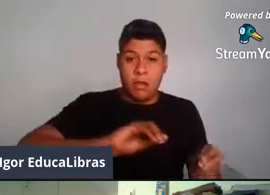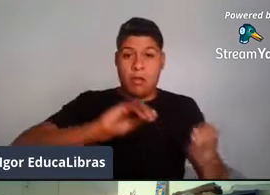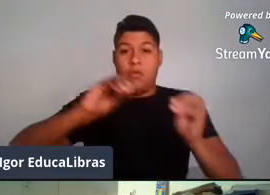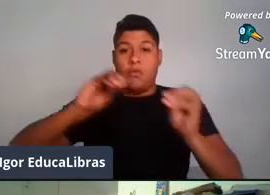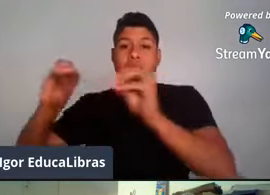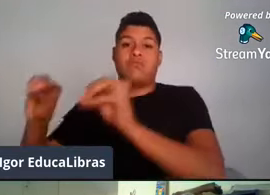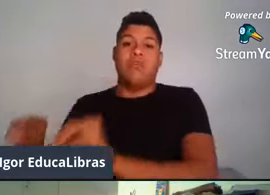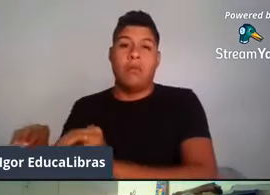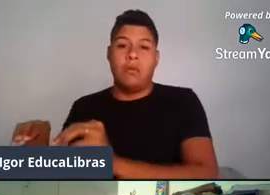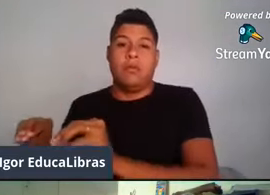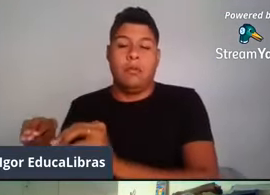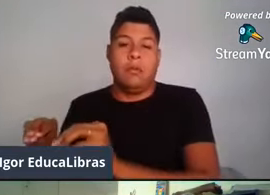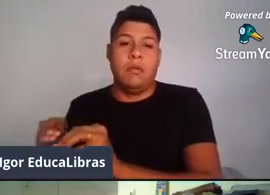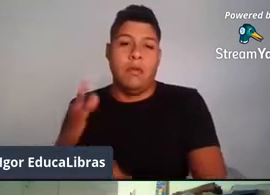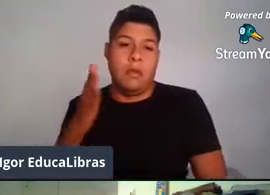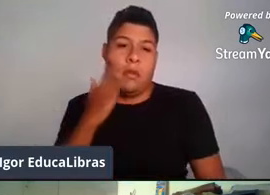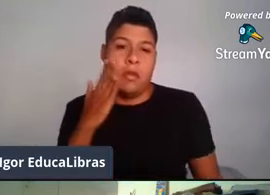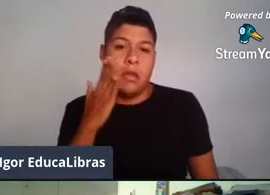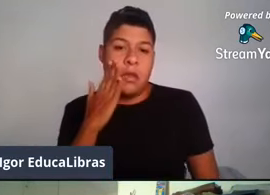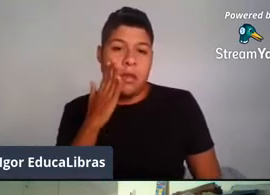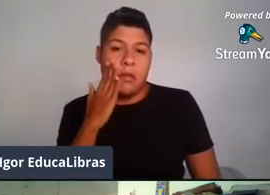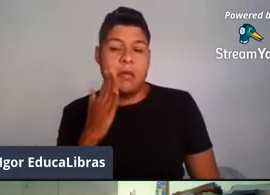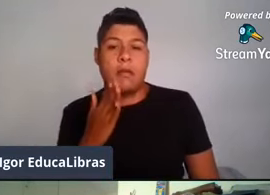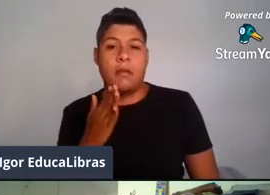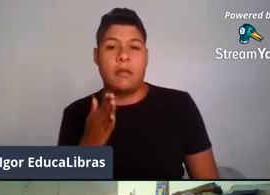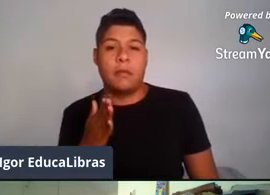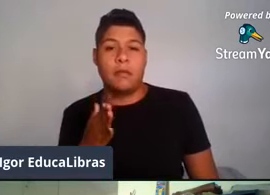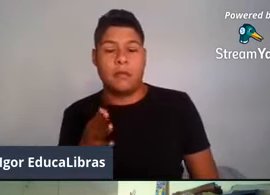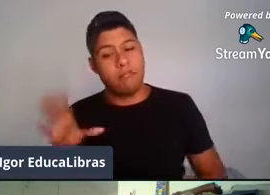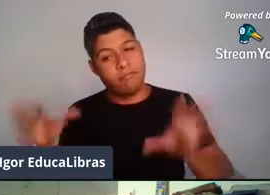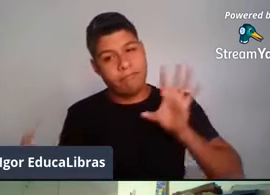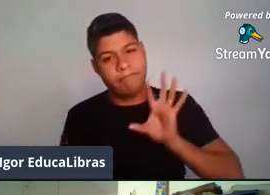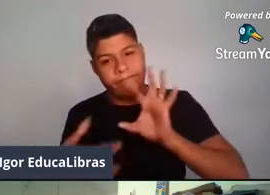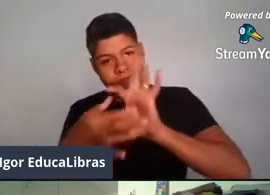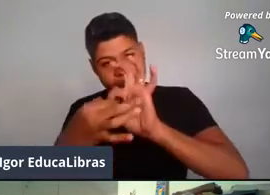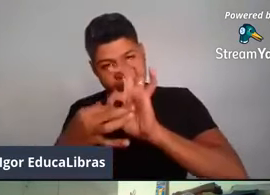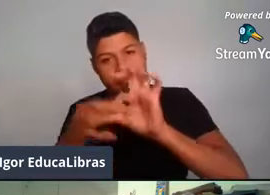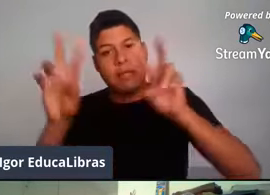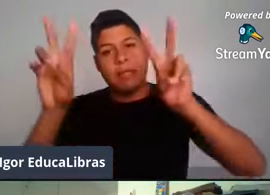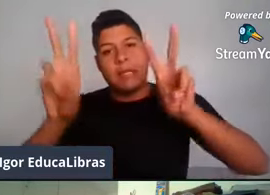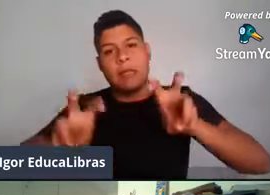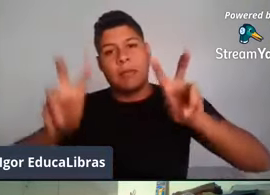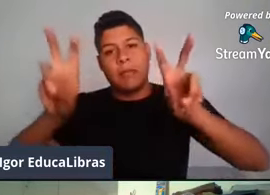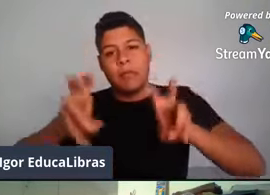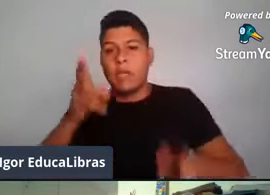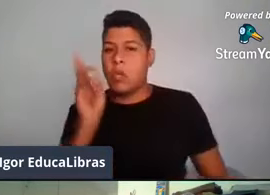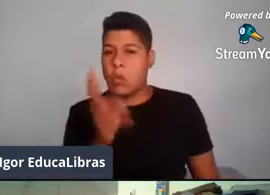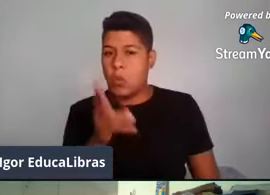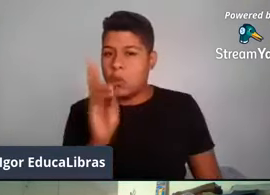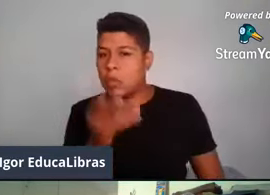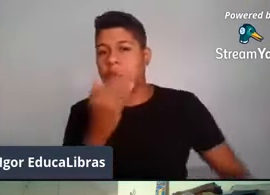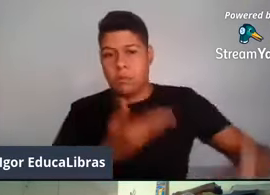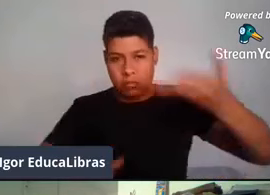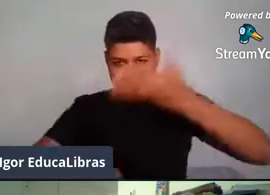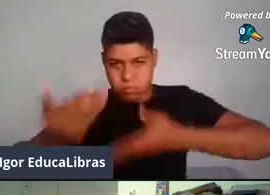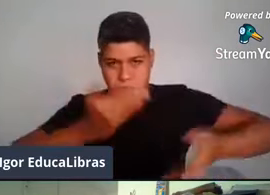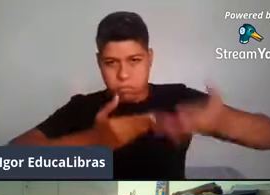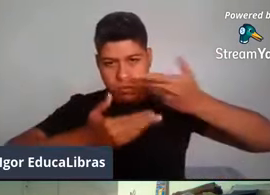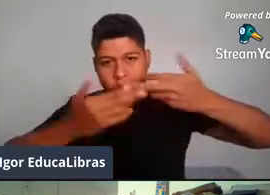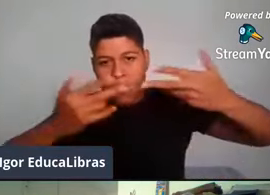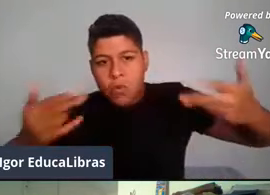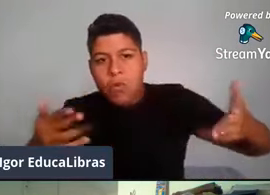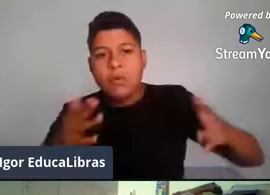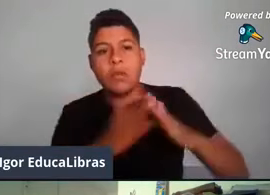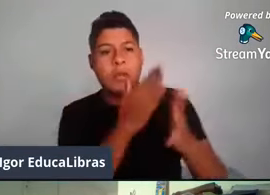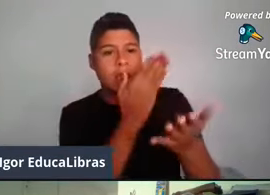mas não me desvinculei do tema, porque eu continuo mencionando a respeito disso na Escola Superior do